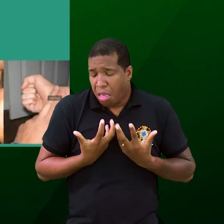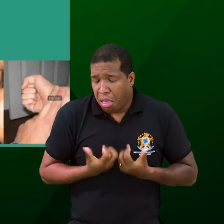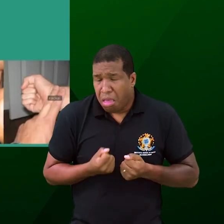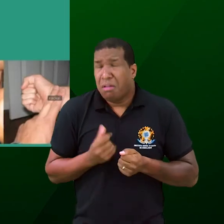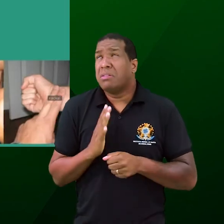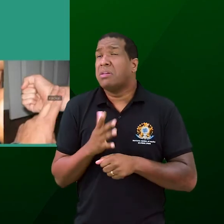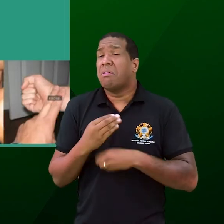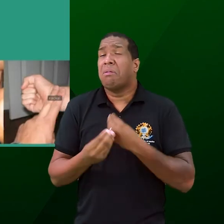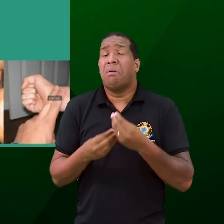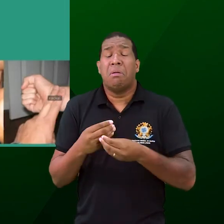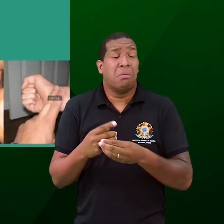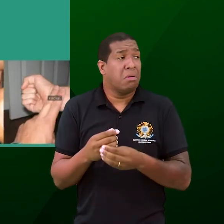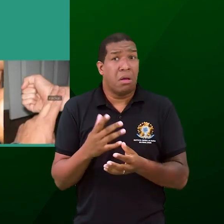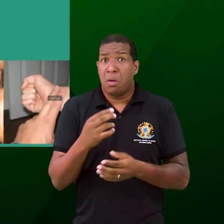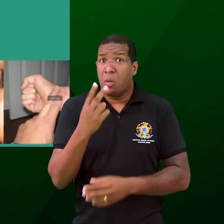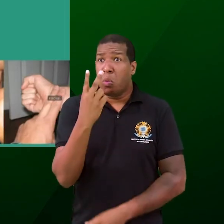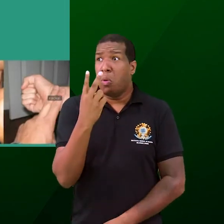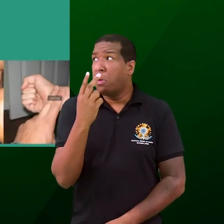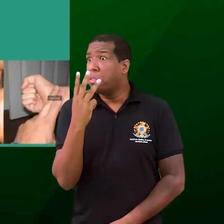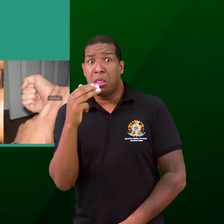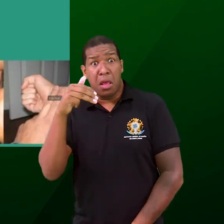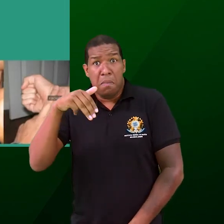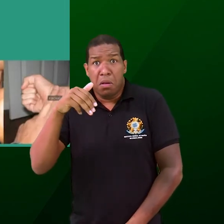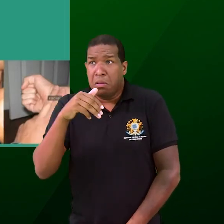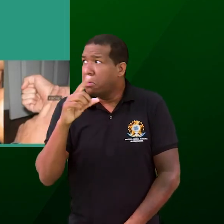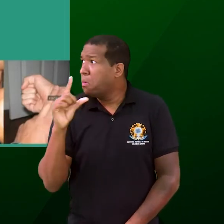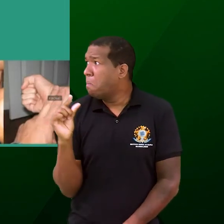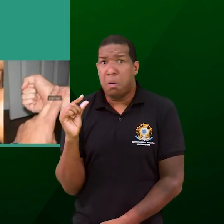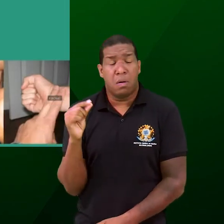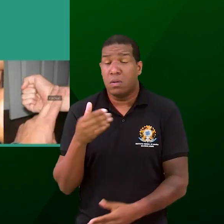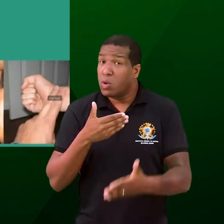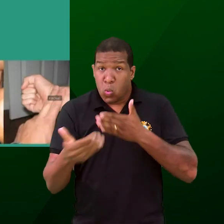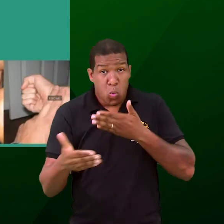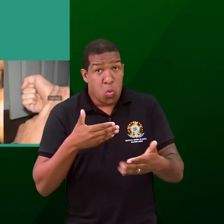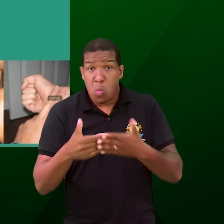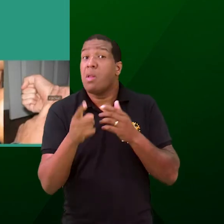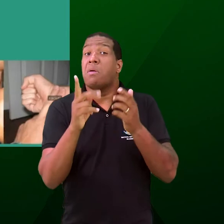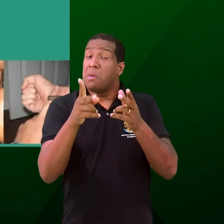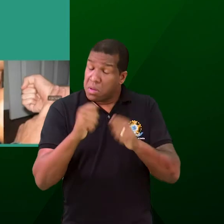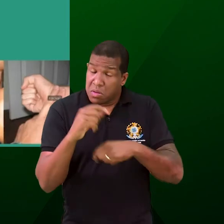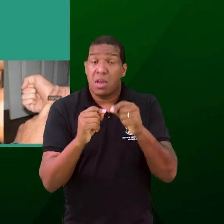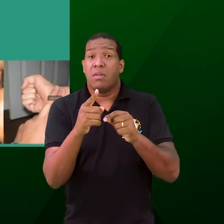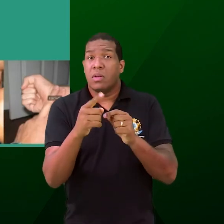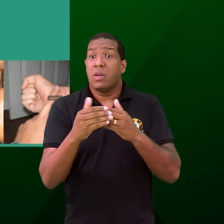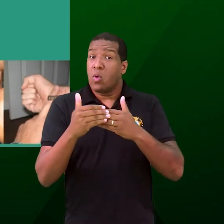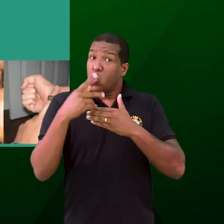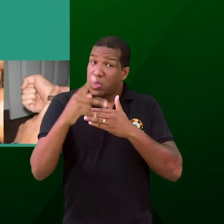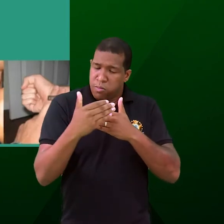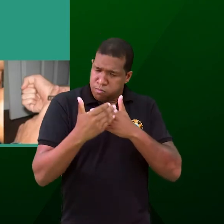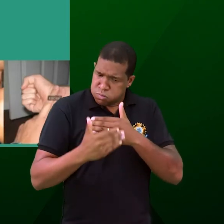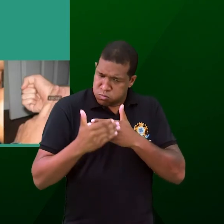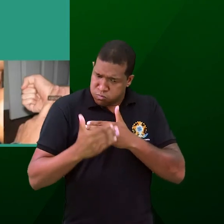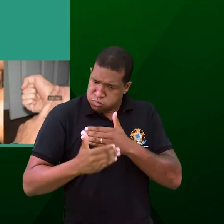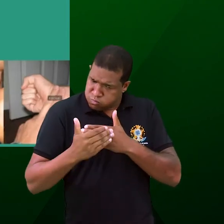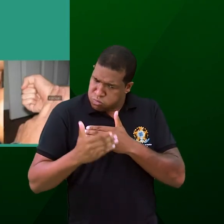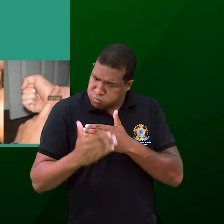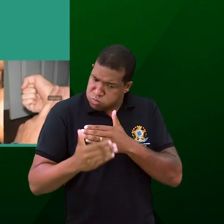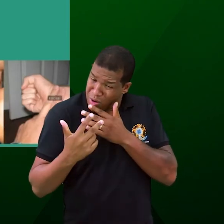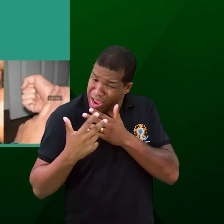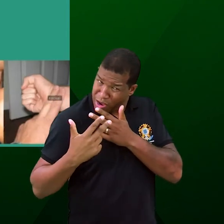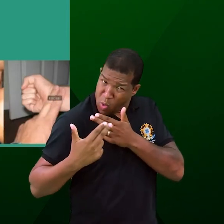20 anos, para ficar fácil, os matemáticos, né? 220 menos 20 anos, 200 vai ser a tua frequência